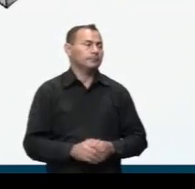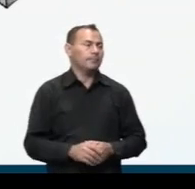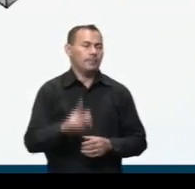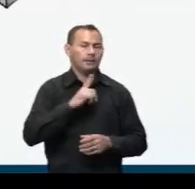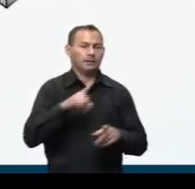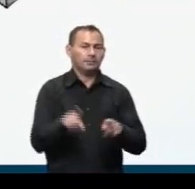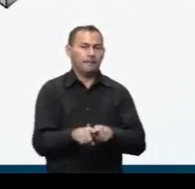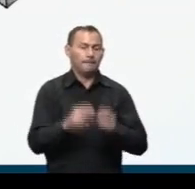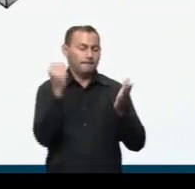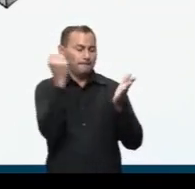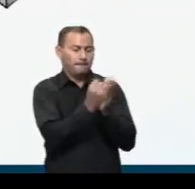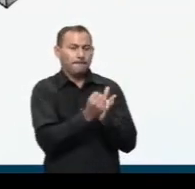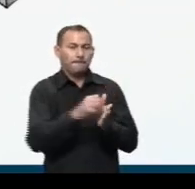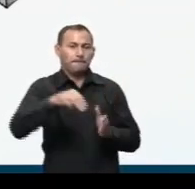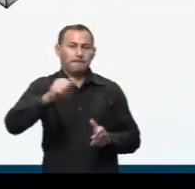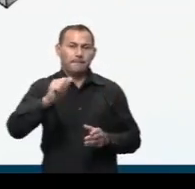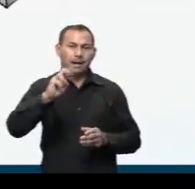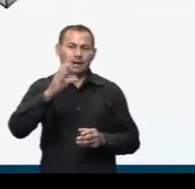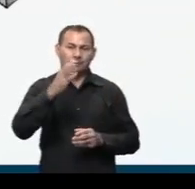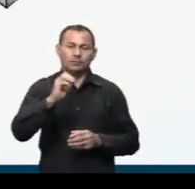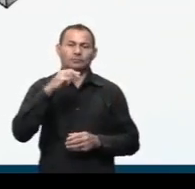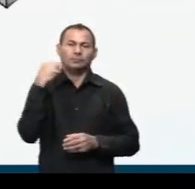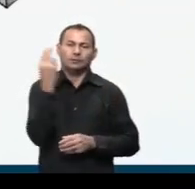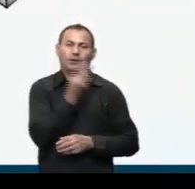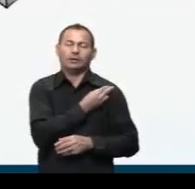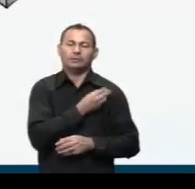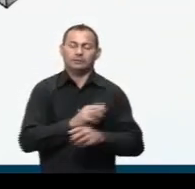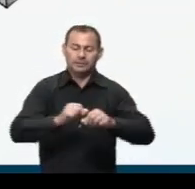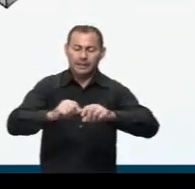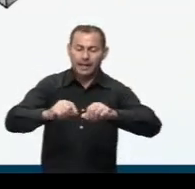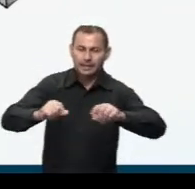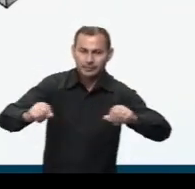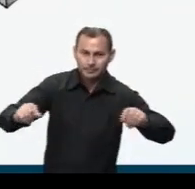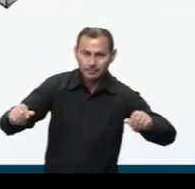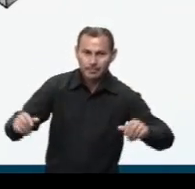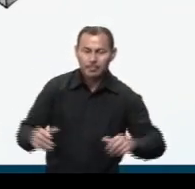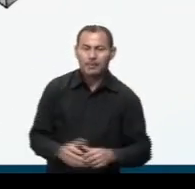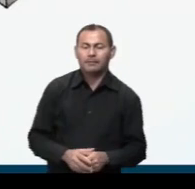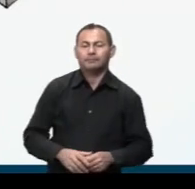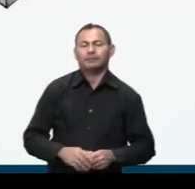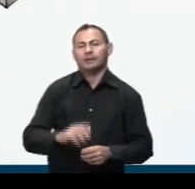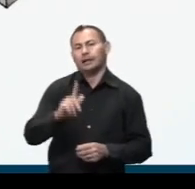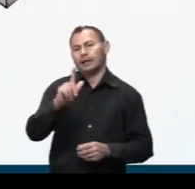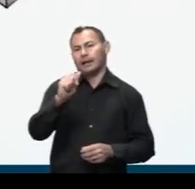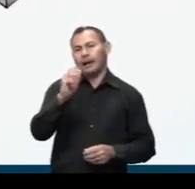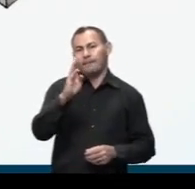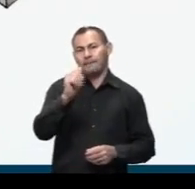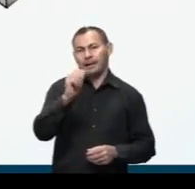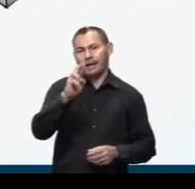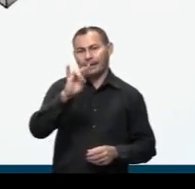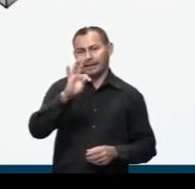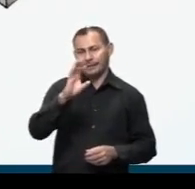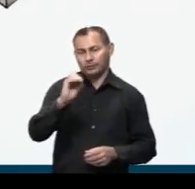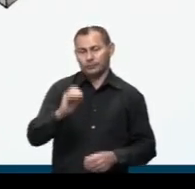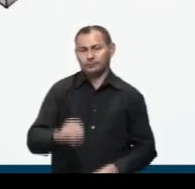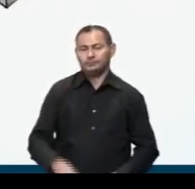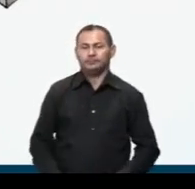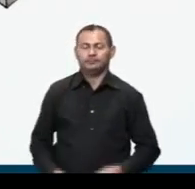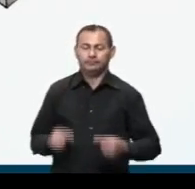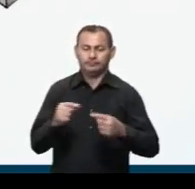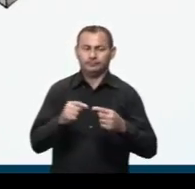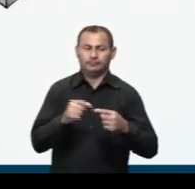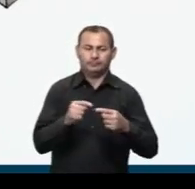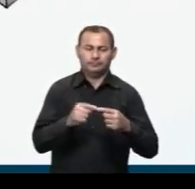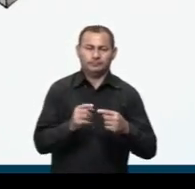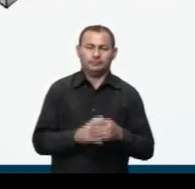E a gente tem a marcação do nosso terreno, do nosso gabarito, de acordo